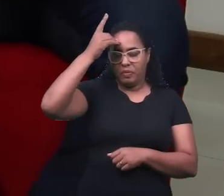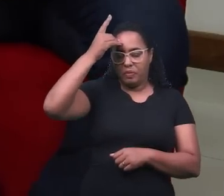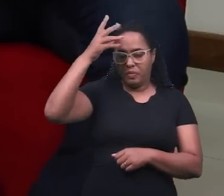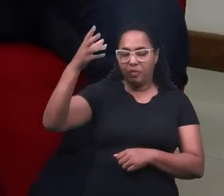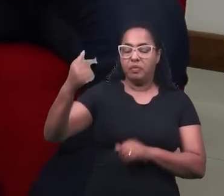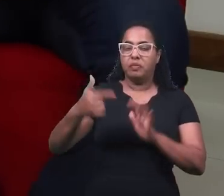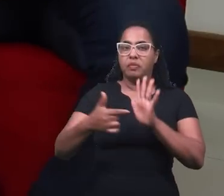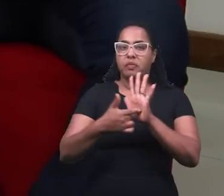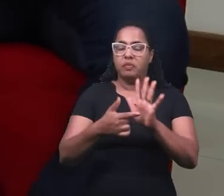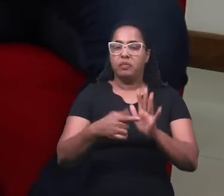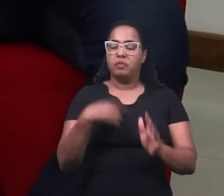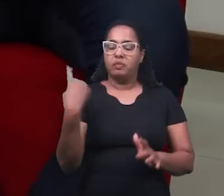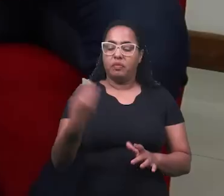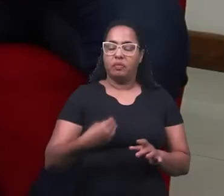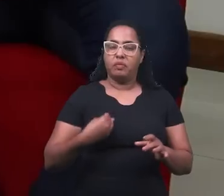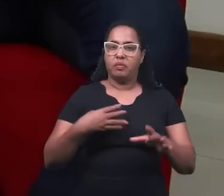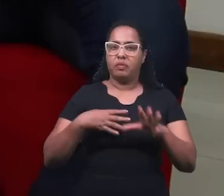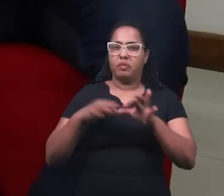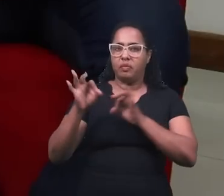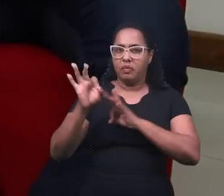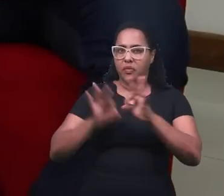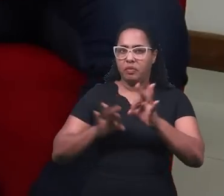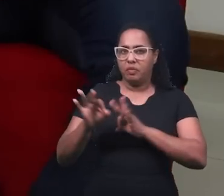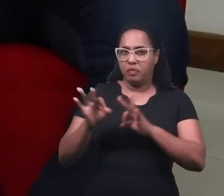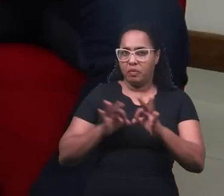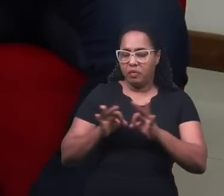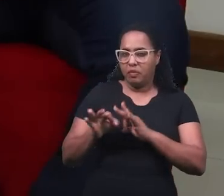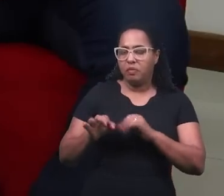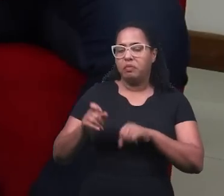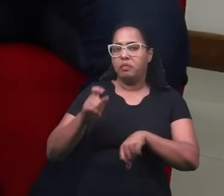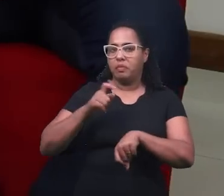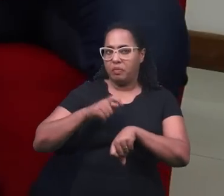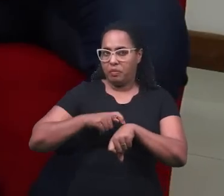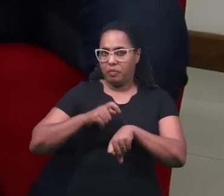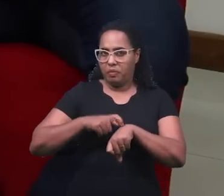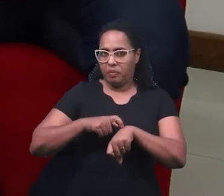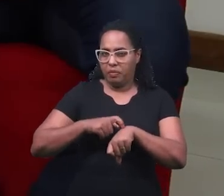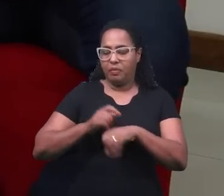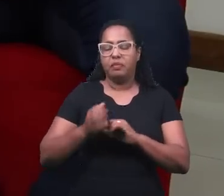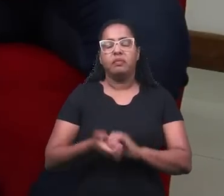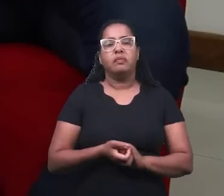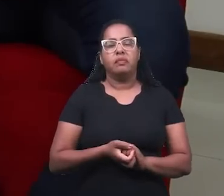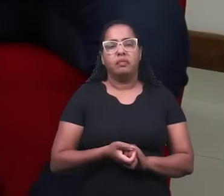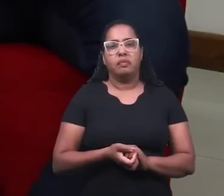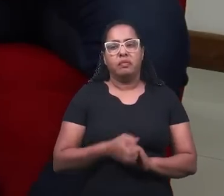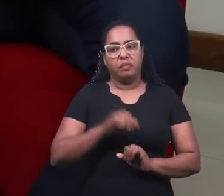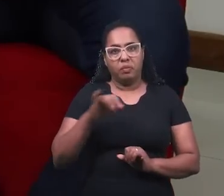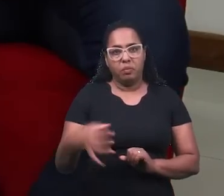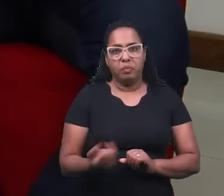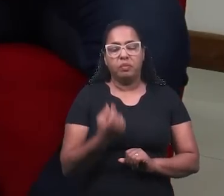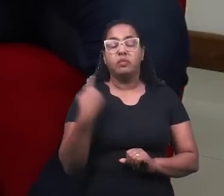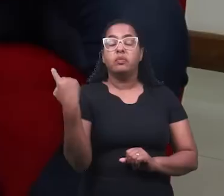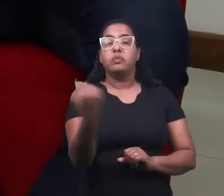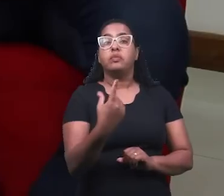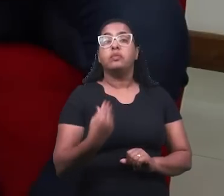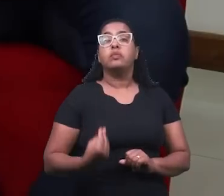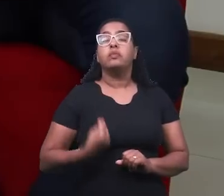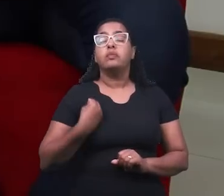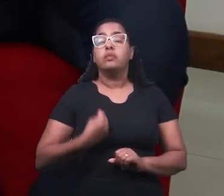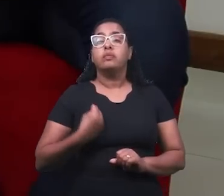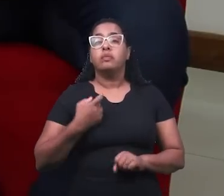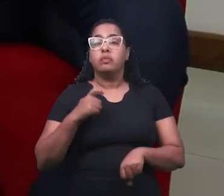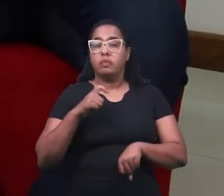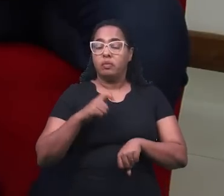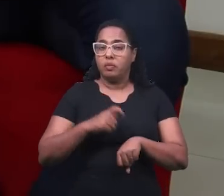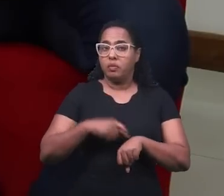nos aperfeiçoando para poder chegar a esse momento. E nós vivemos esse momento que o